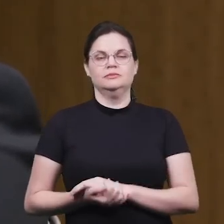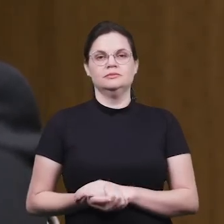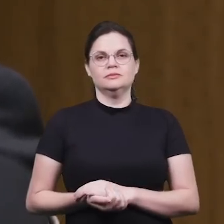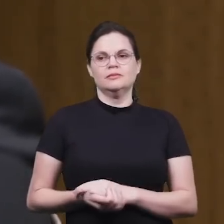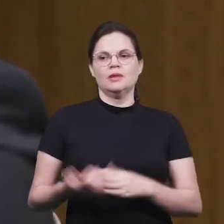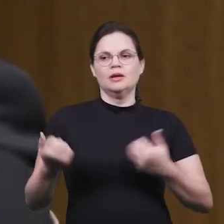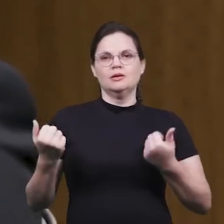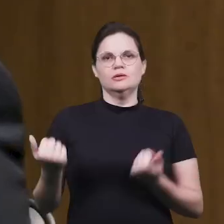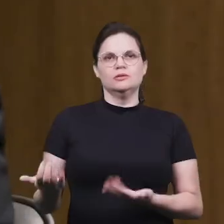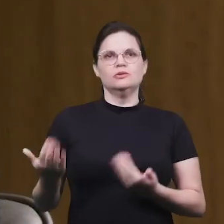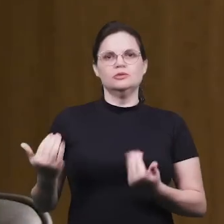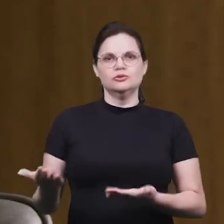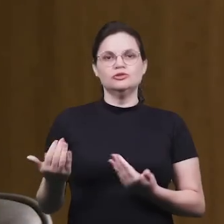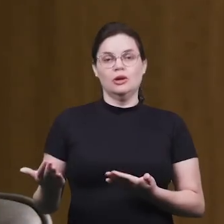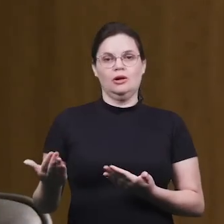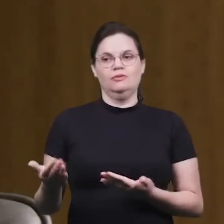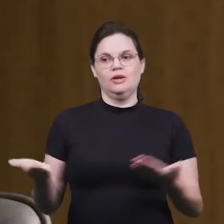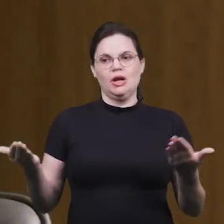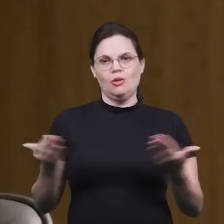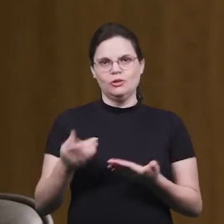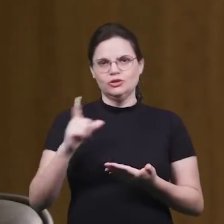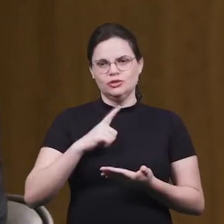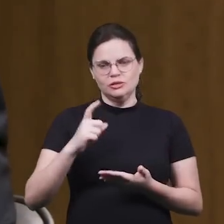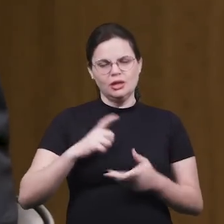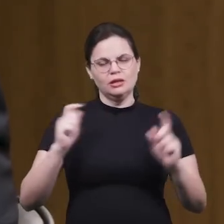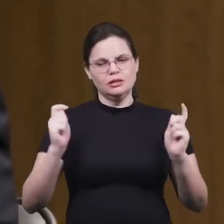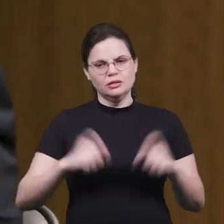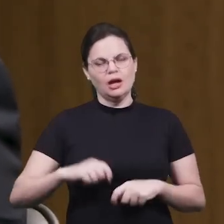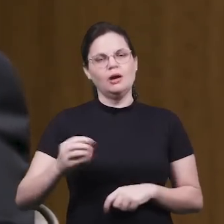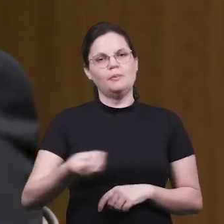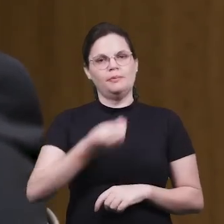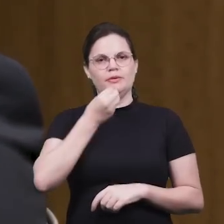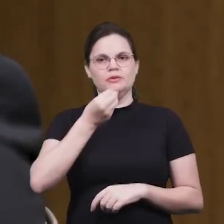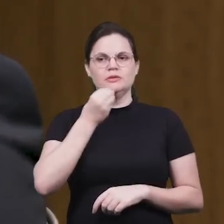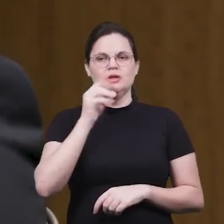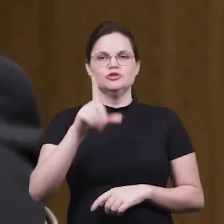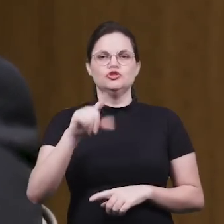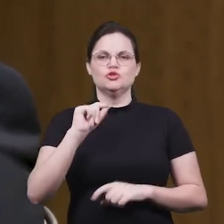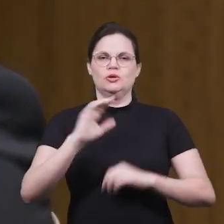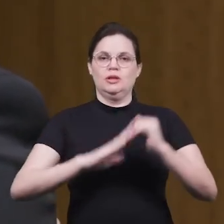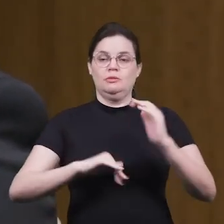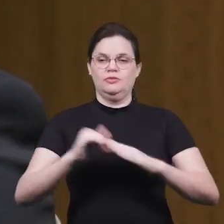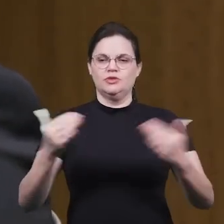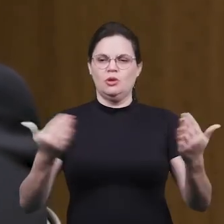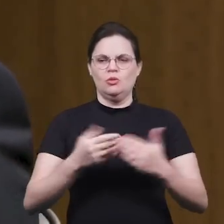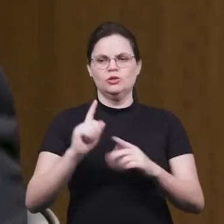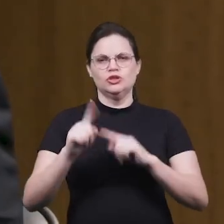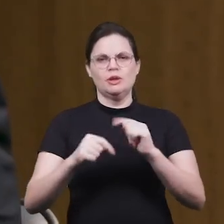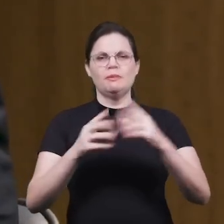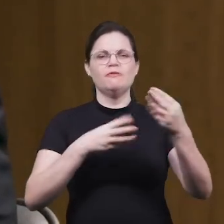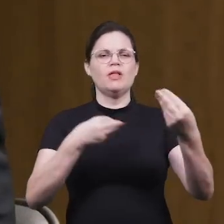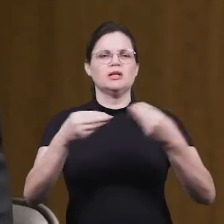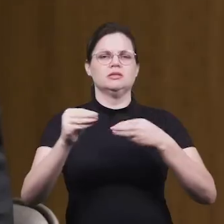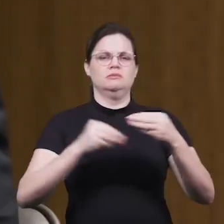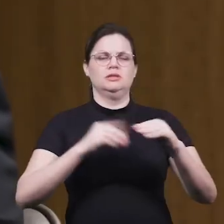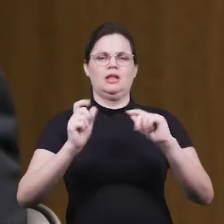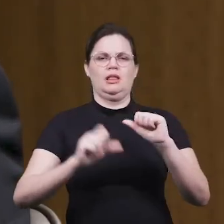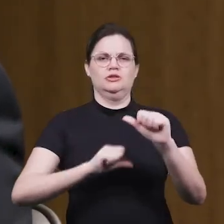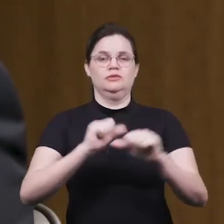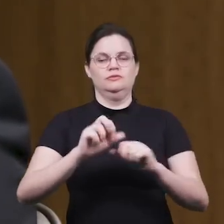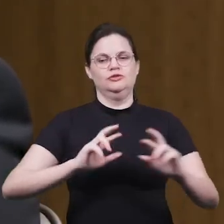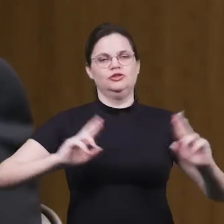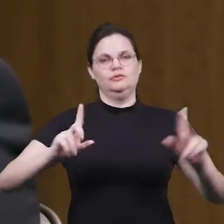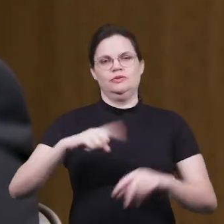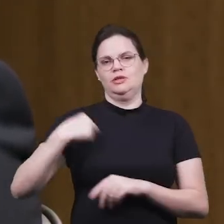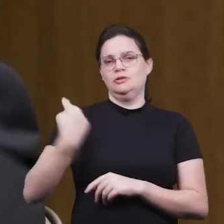uma profissão, era para a vida inteira, né? Para o resto da vida você estaria exercendo aquela profissão. Hoje, com